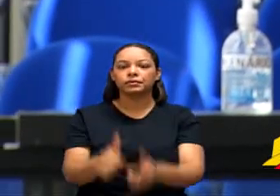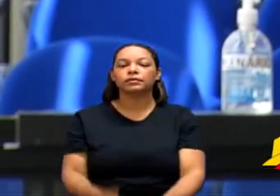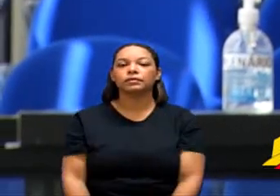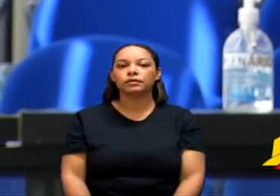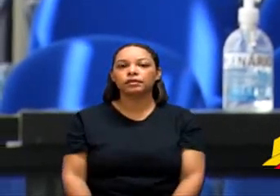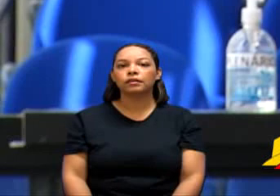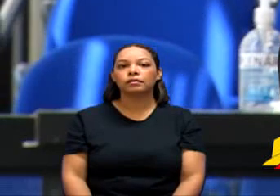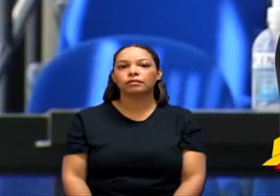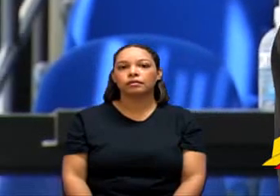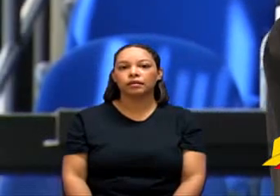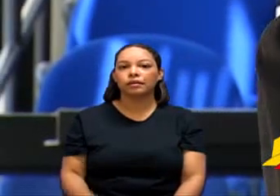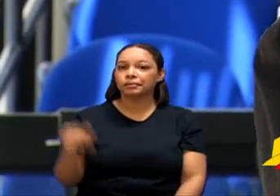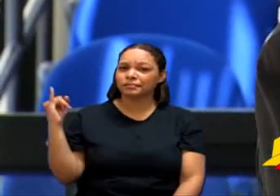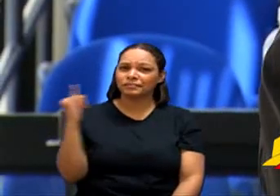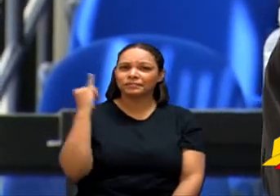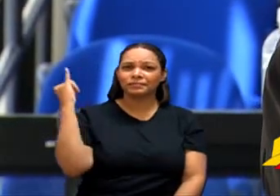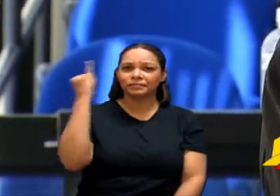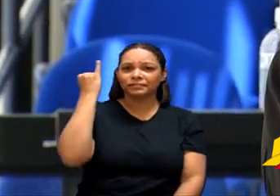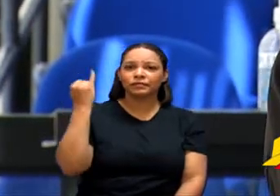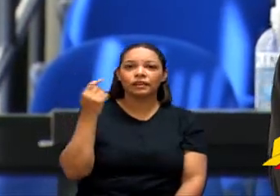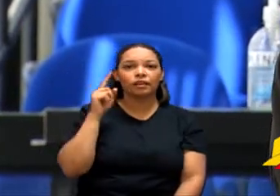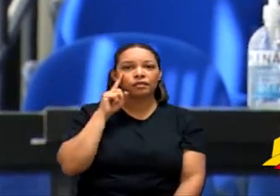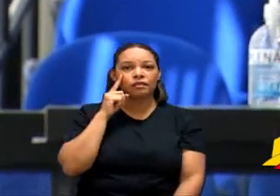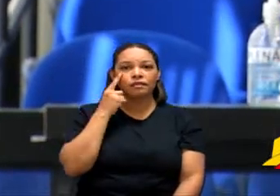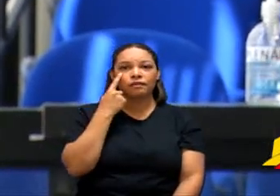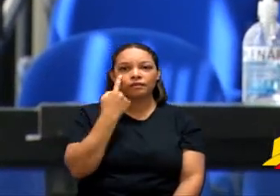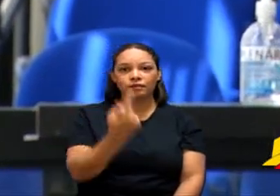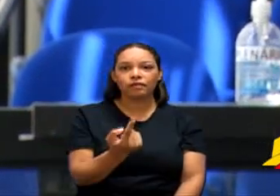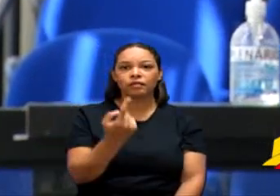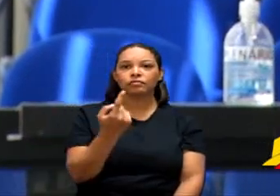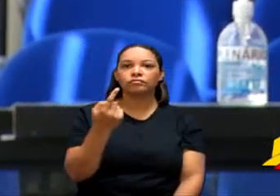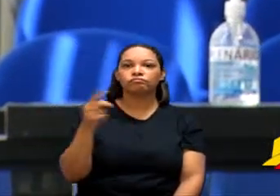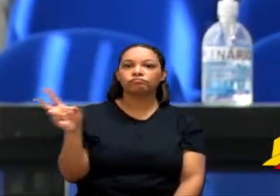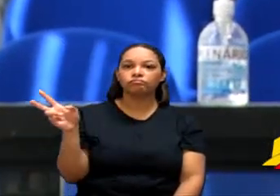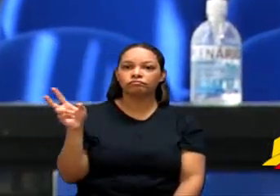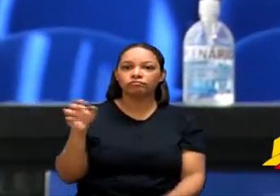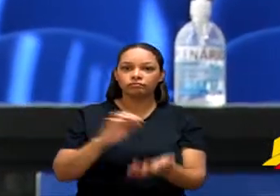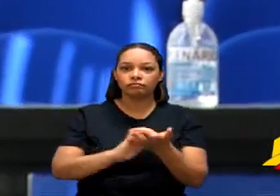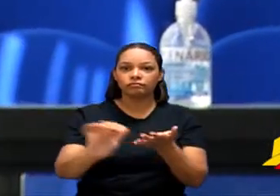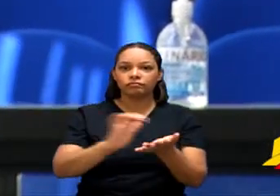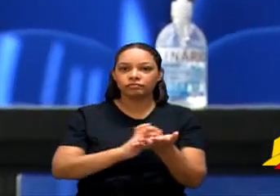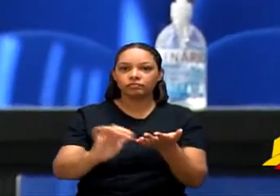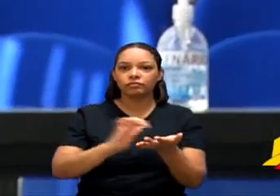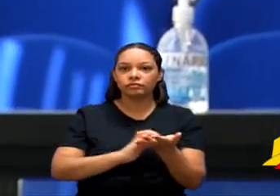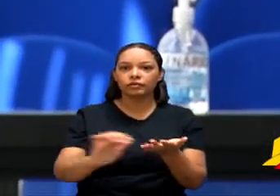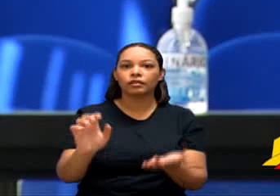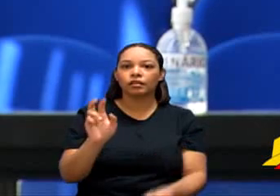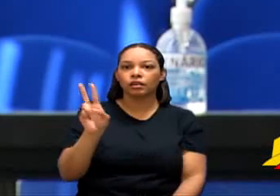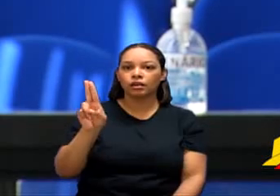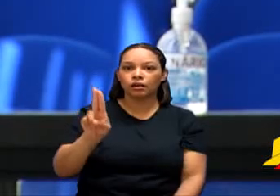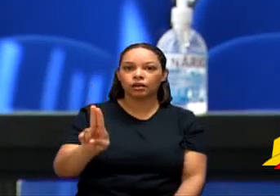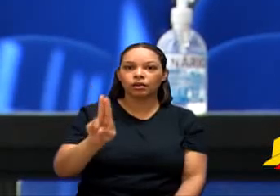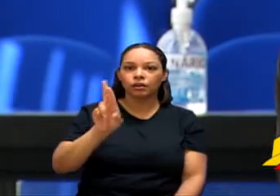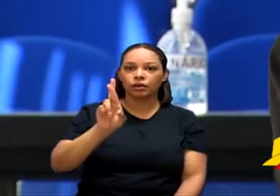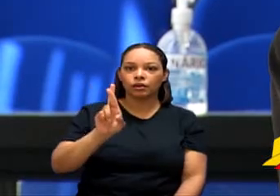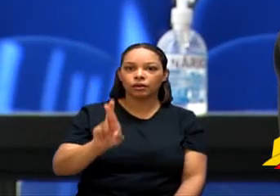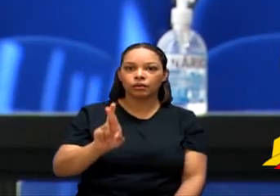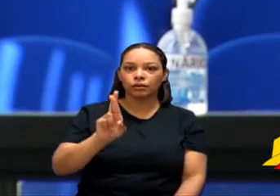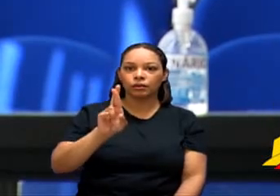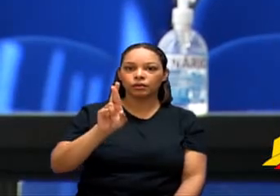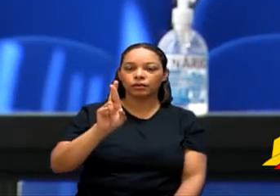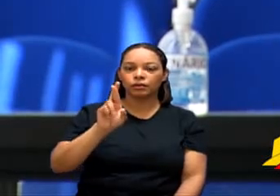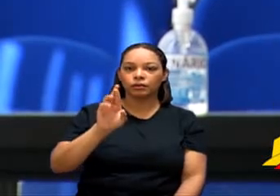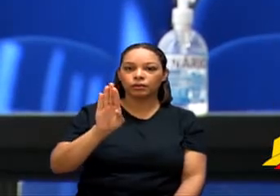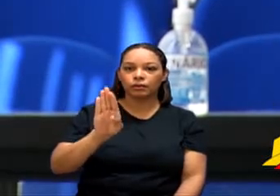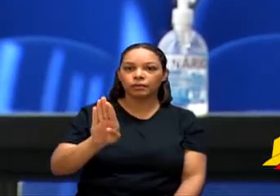extremamente importante. E eu vi que o diretor da UBR estava por aqui, né? Não sei se ainda está.